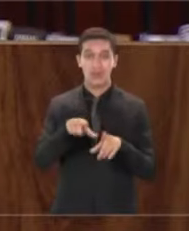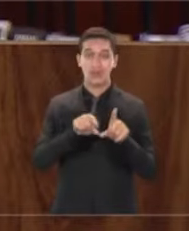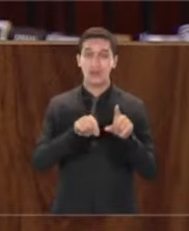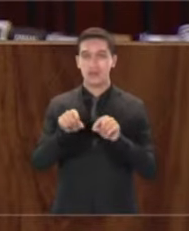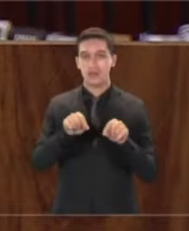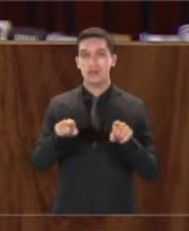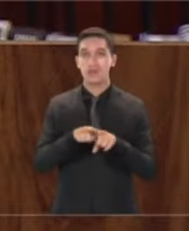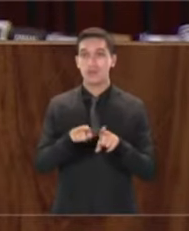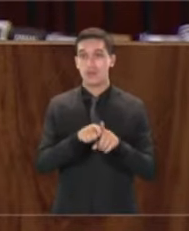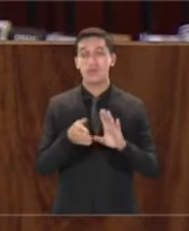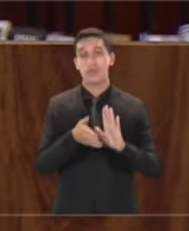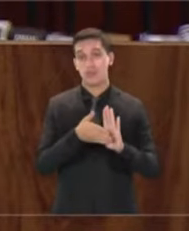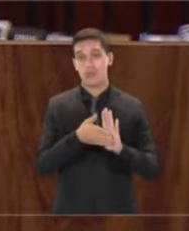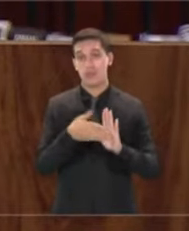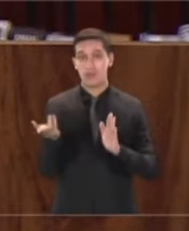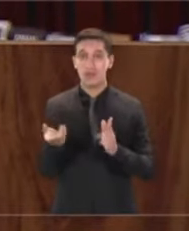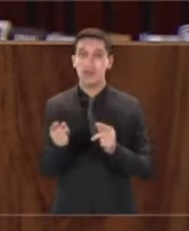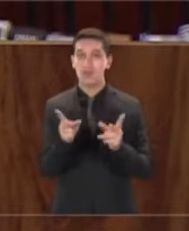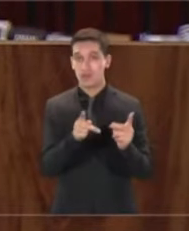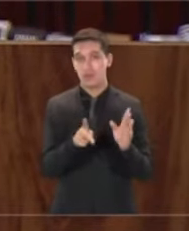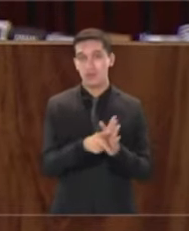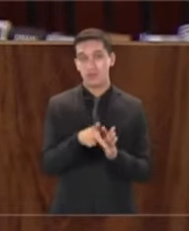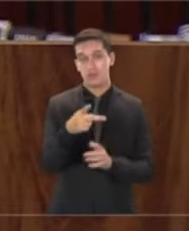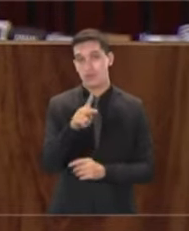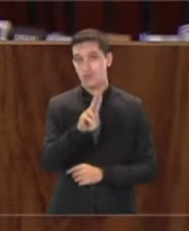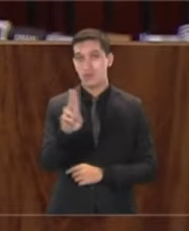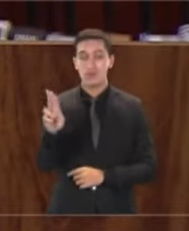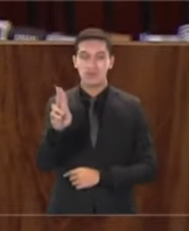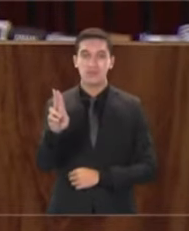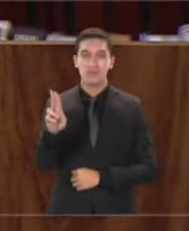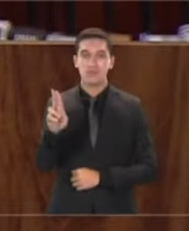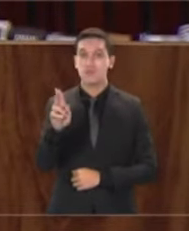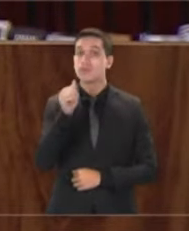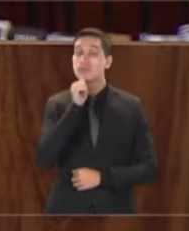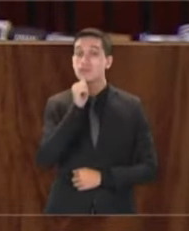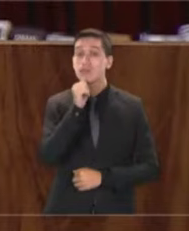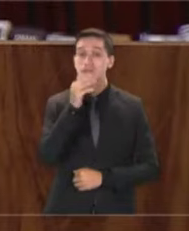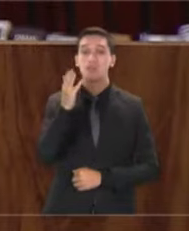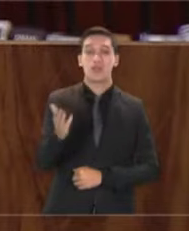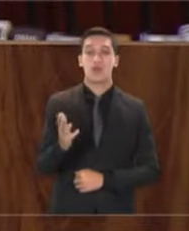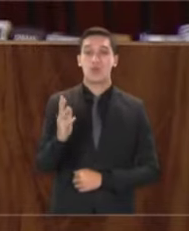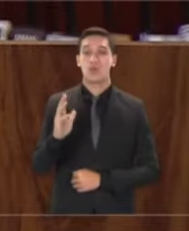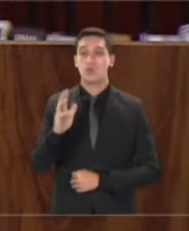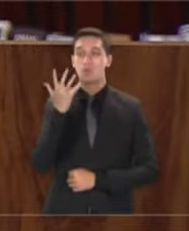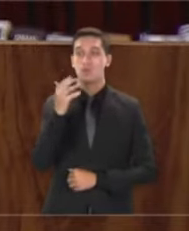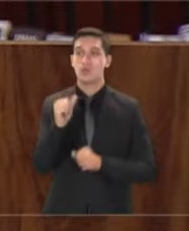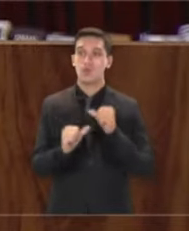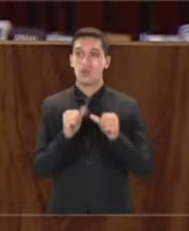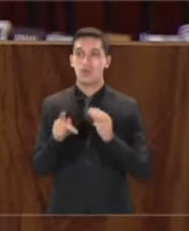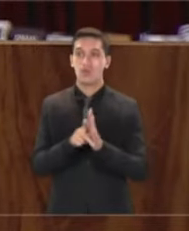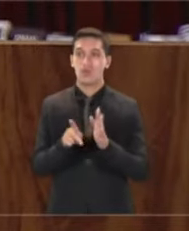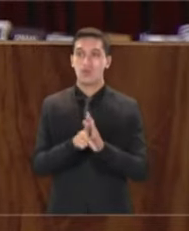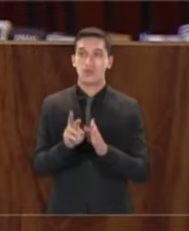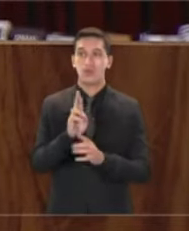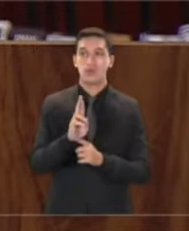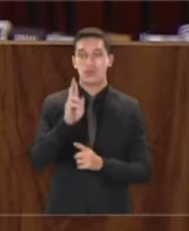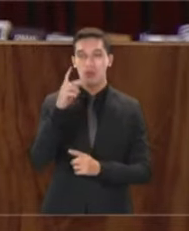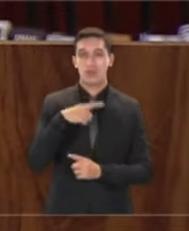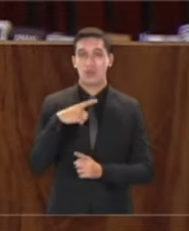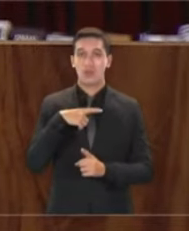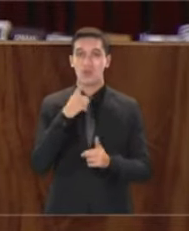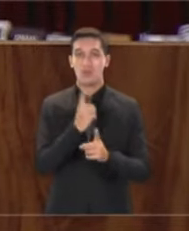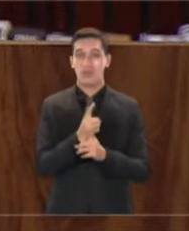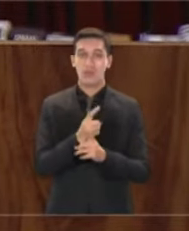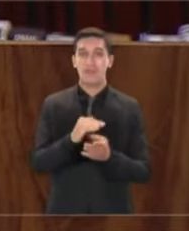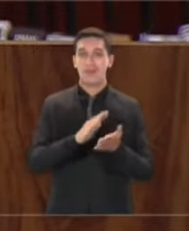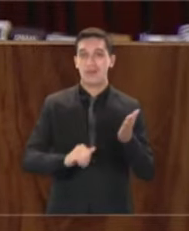A proposta comercialização do nome sem a devida autorização do titular configura abuso passivo